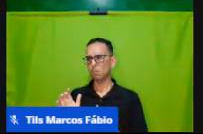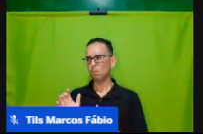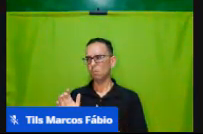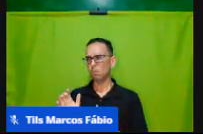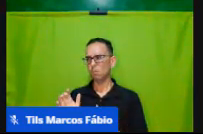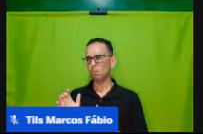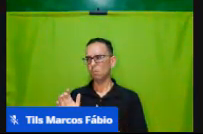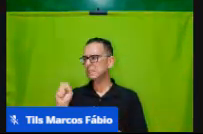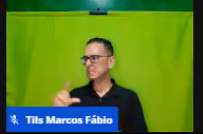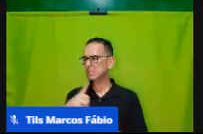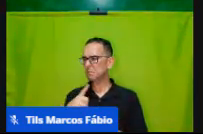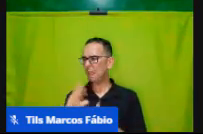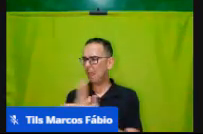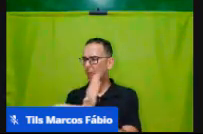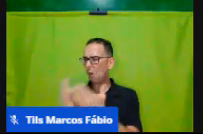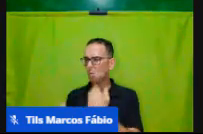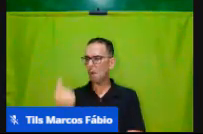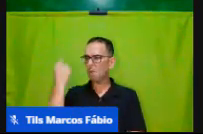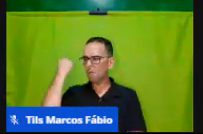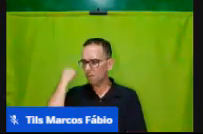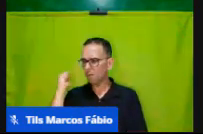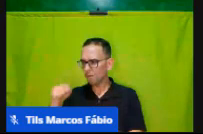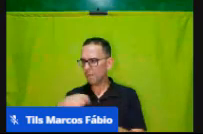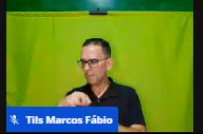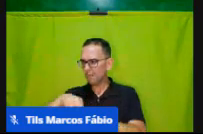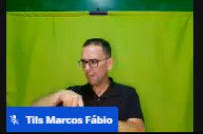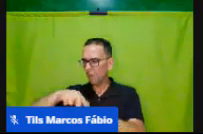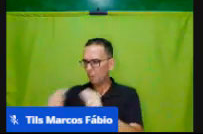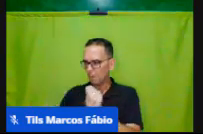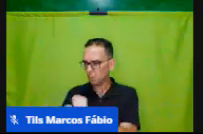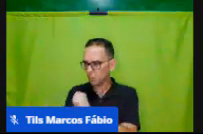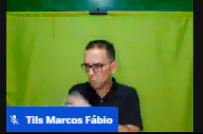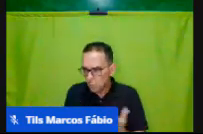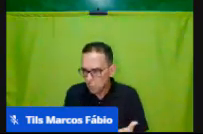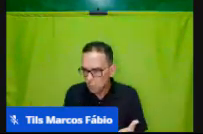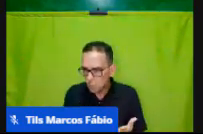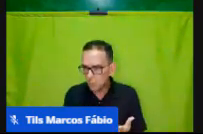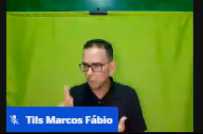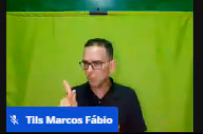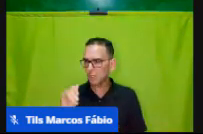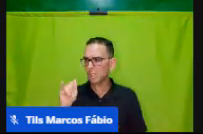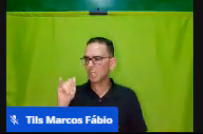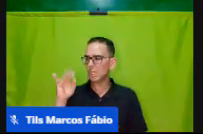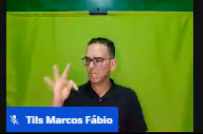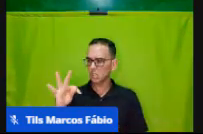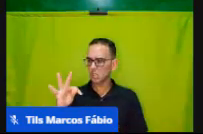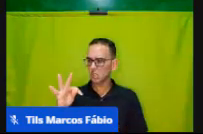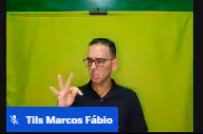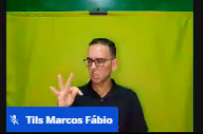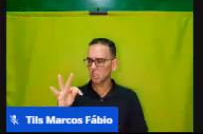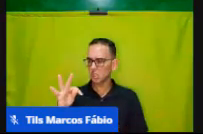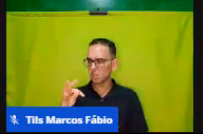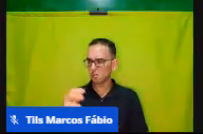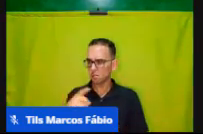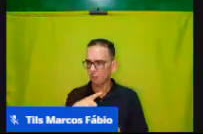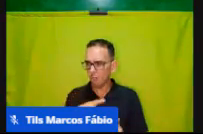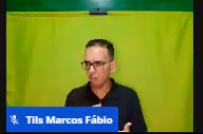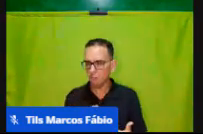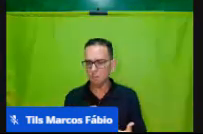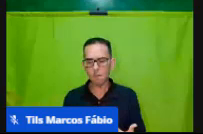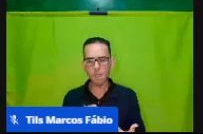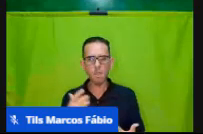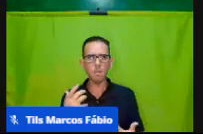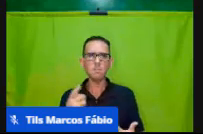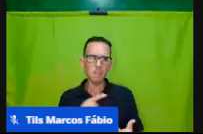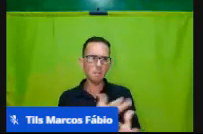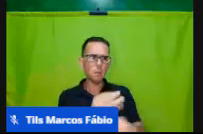vez veio, né? Mas eu não me recordo de vir. Então a gente sempre tinha um material na coordenação, né? Onde tinha bastante